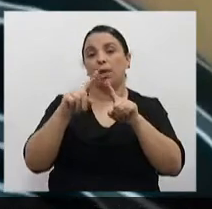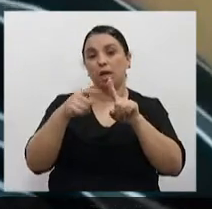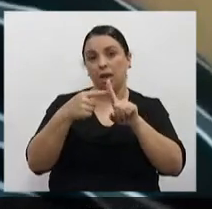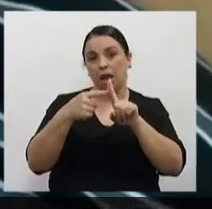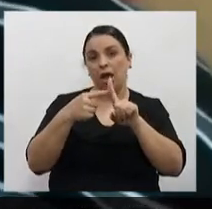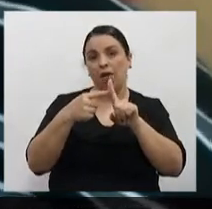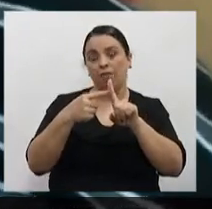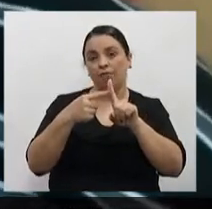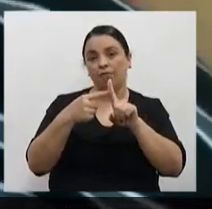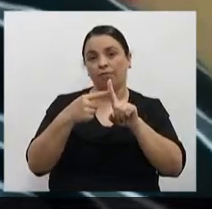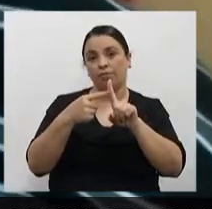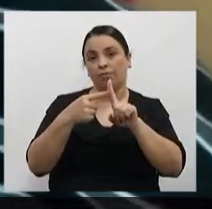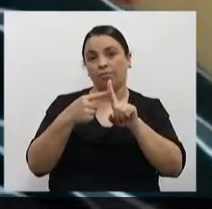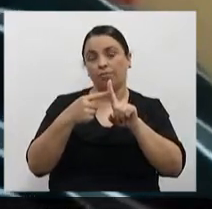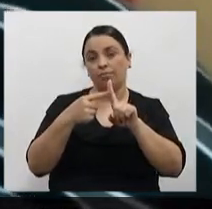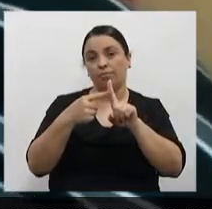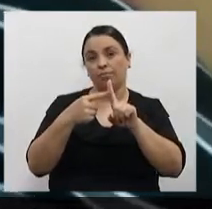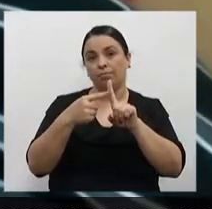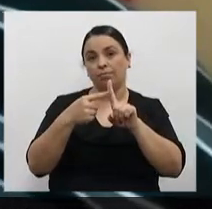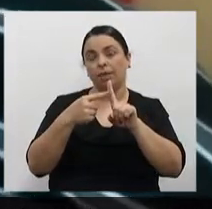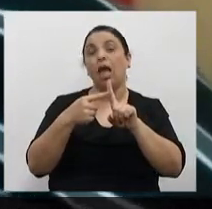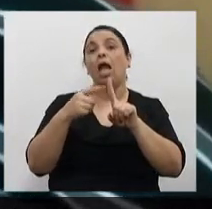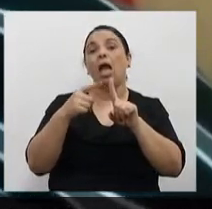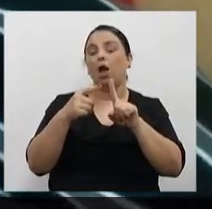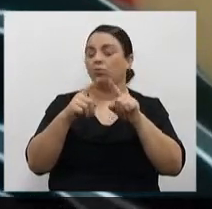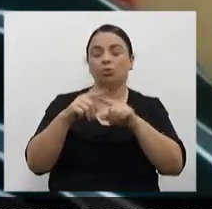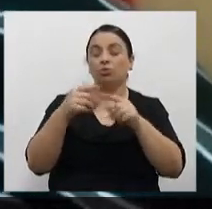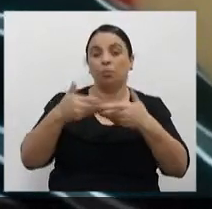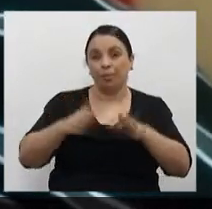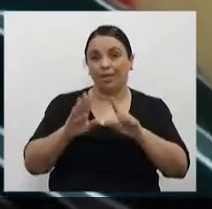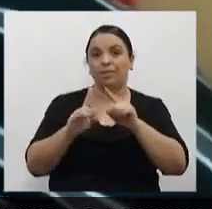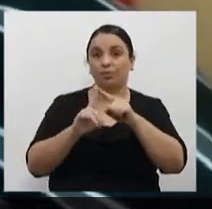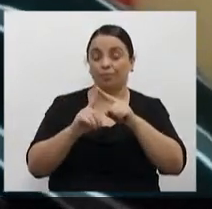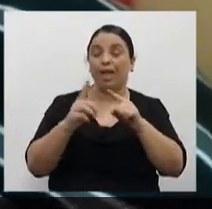sou pai de gêmeos. Então, o que aconteceu?